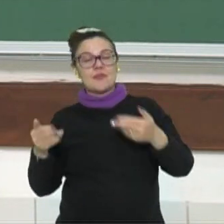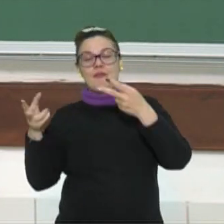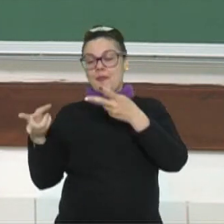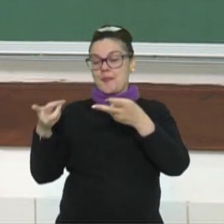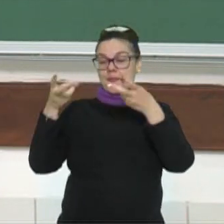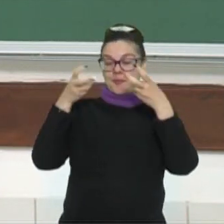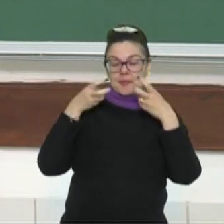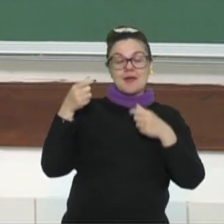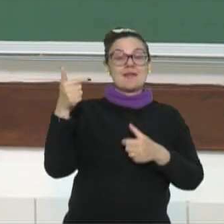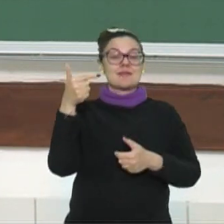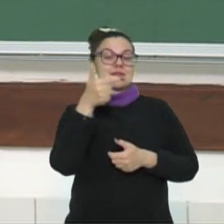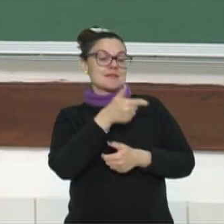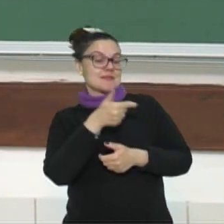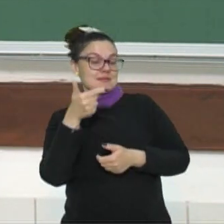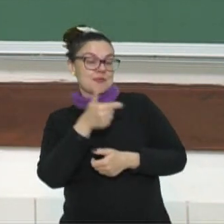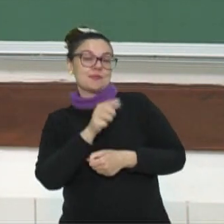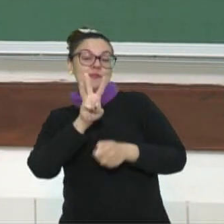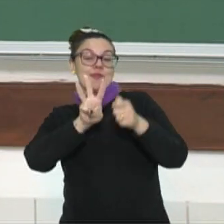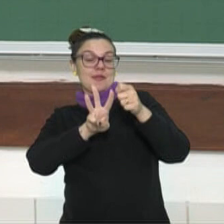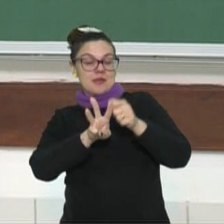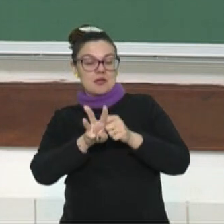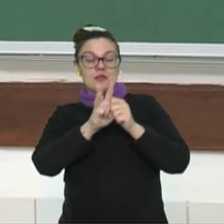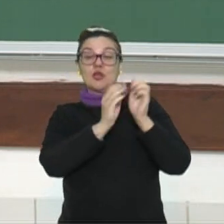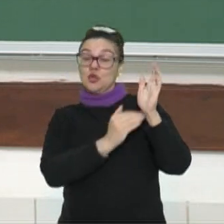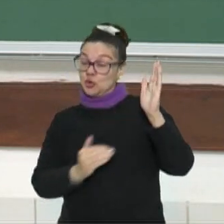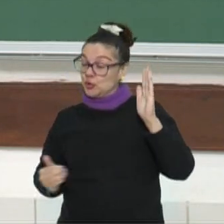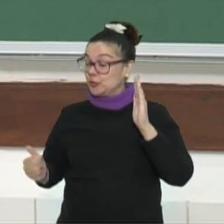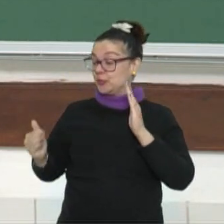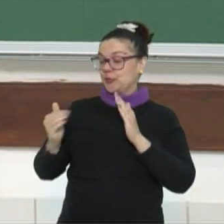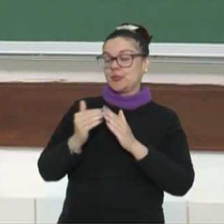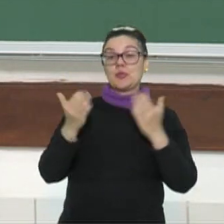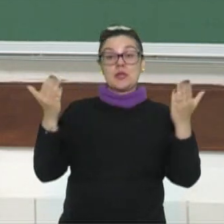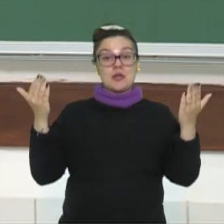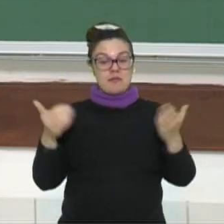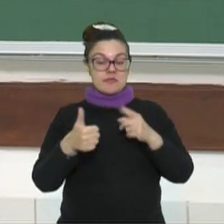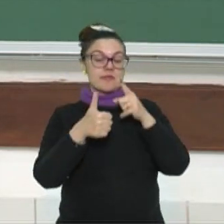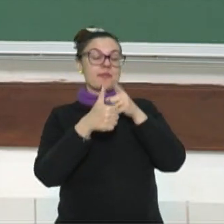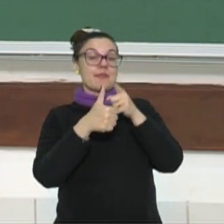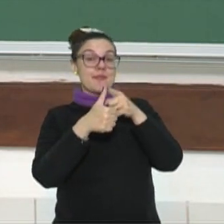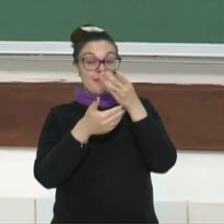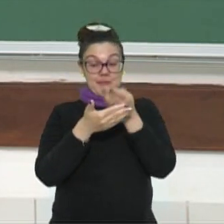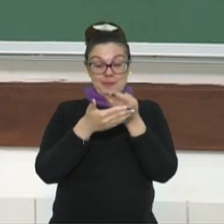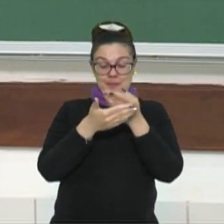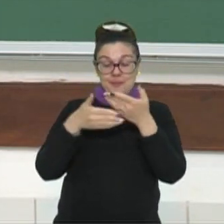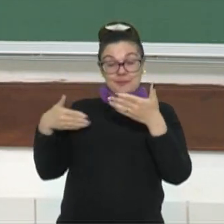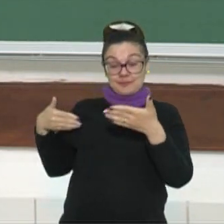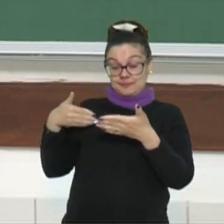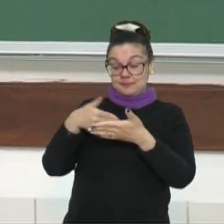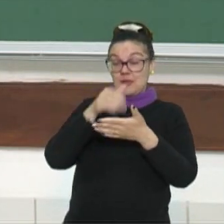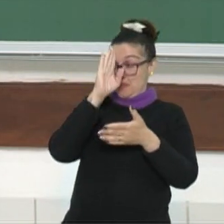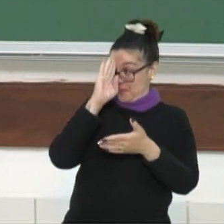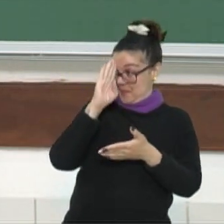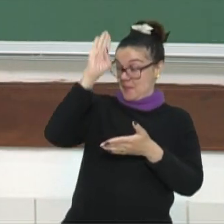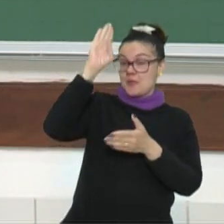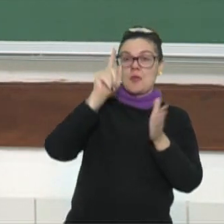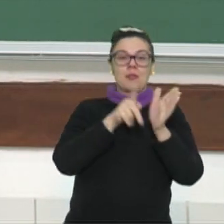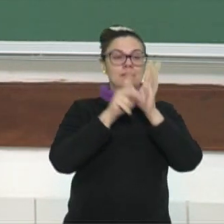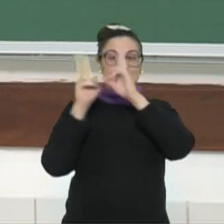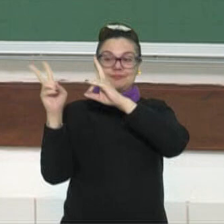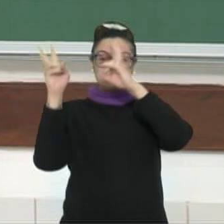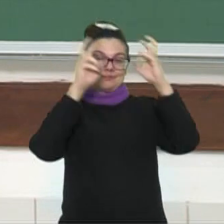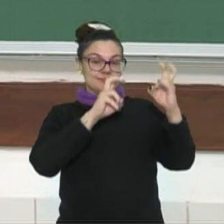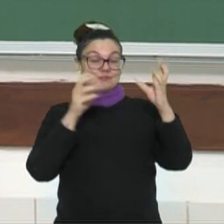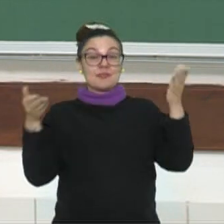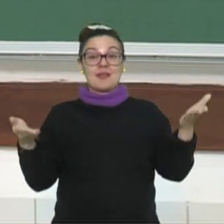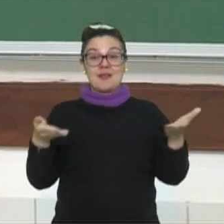segundo trimestre o que foi importante de tema geral. Então, nessa primeira aula de retomada, vamos aos principais temas que